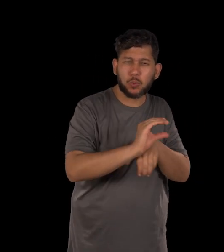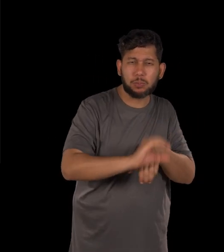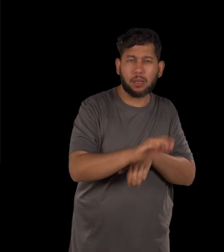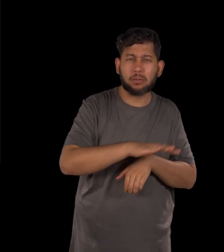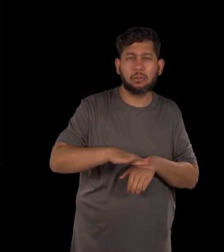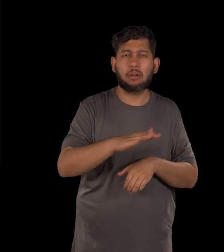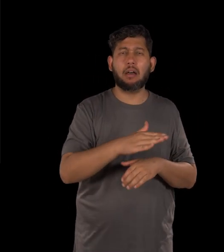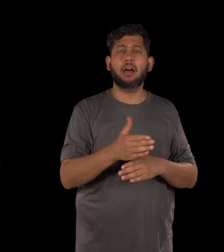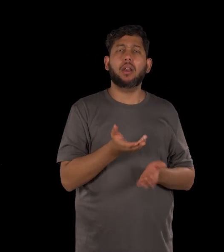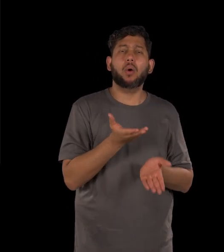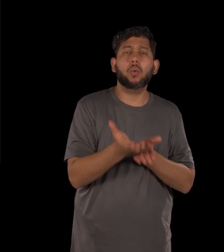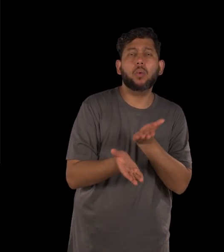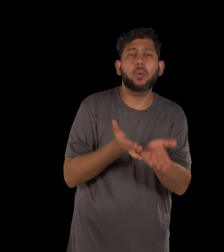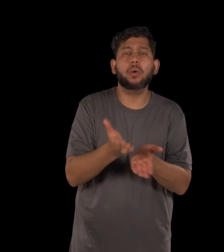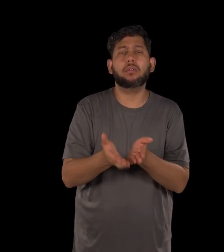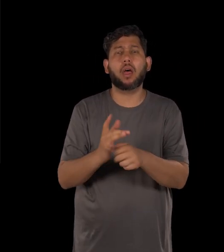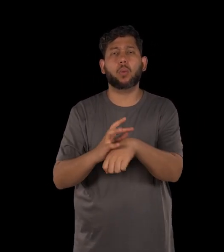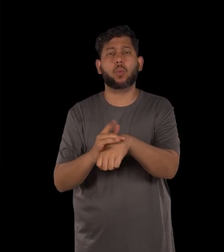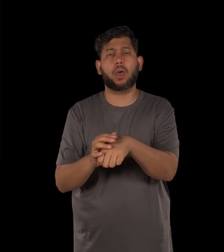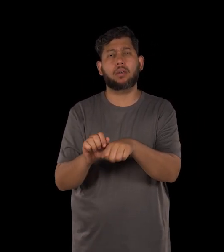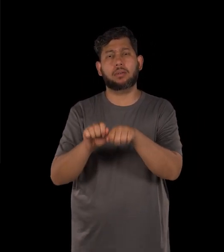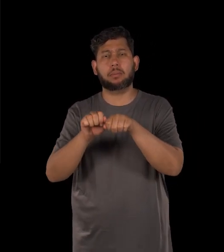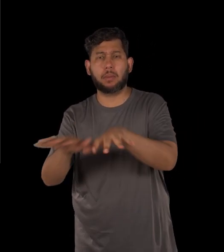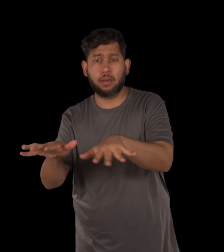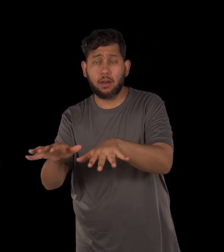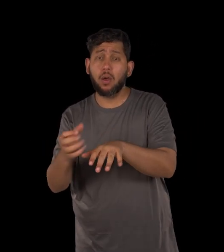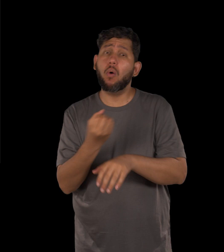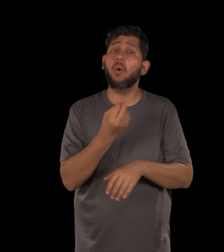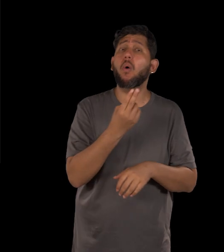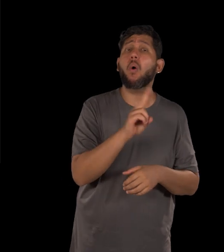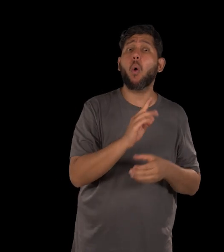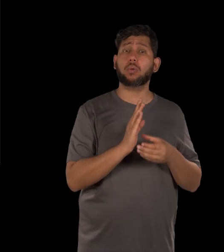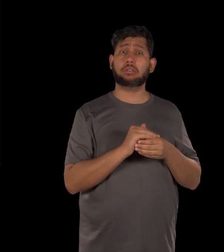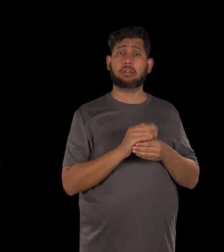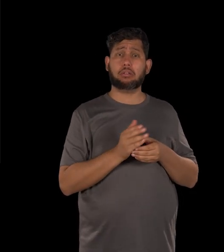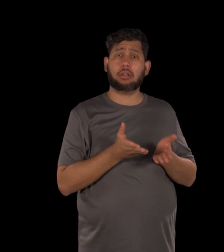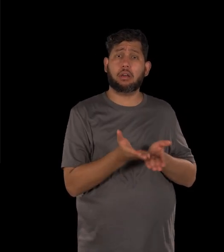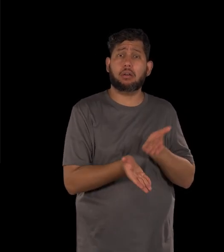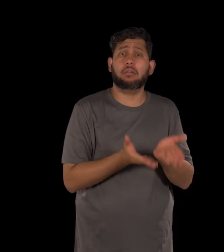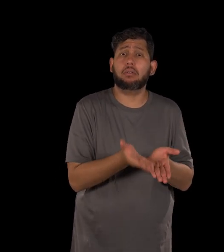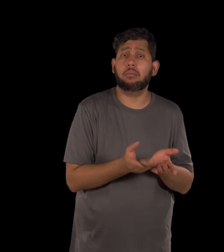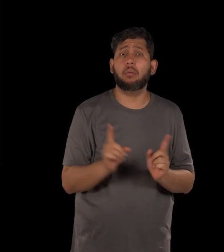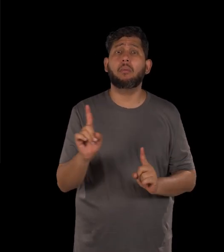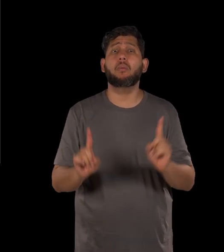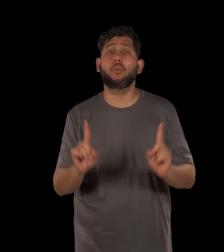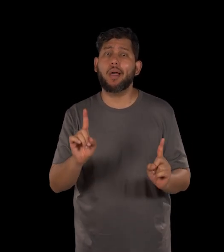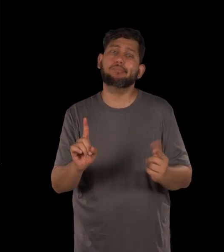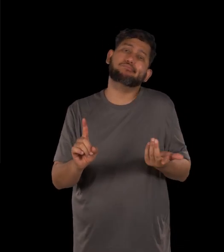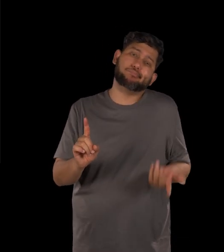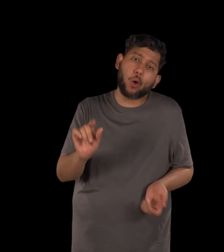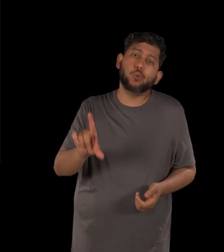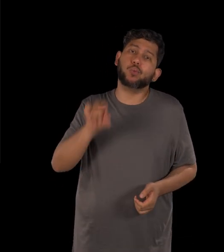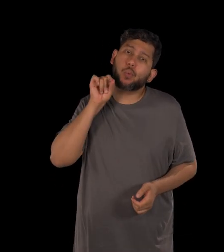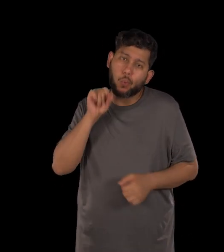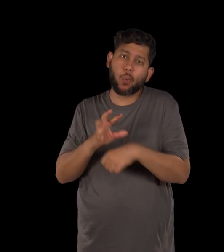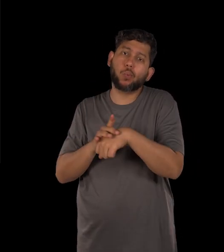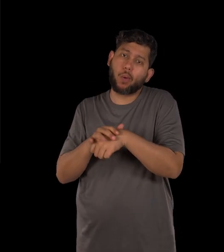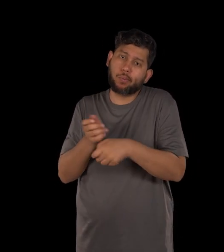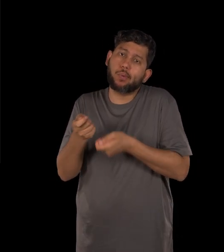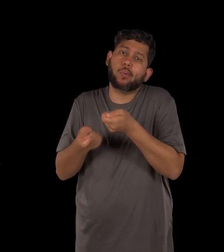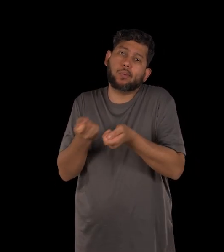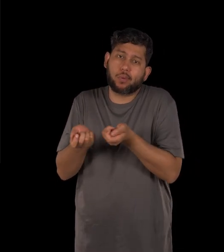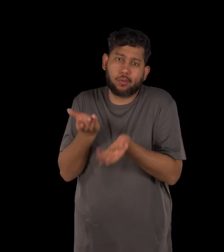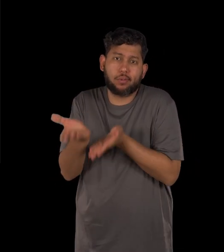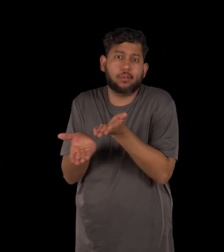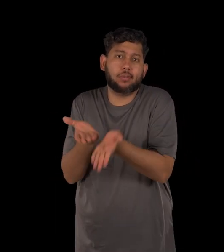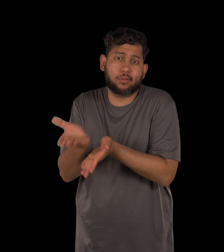direcionados para o desenvolvimento sanitário ou para o controle das epidemias consequentes dessa falta de estrutura. Optou-se pelo controle